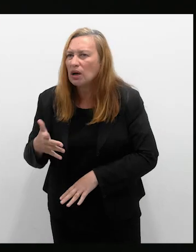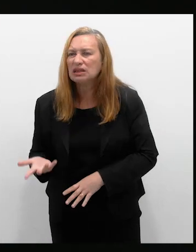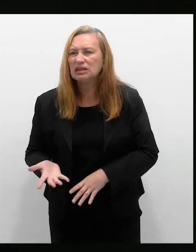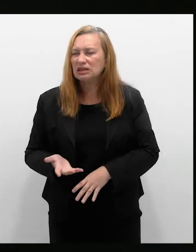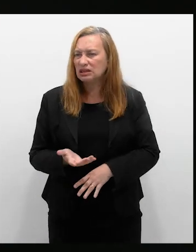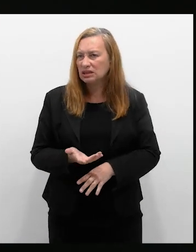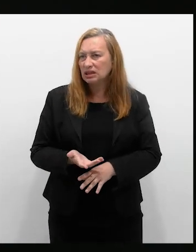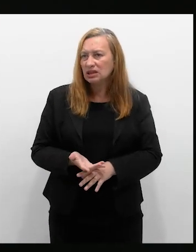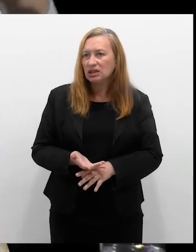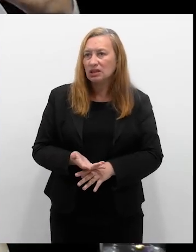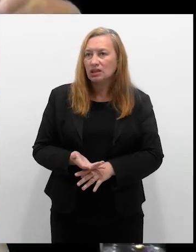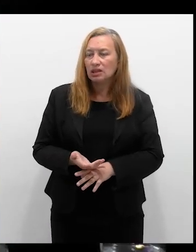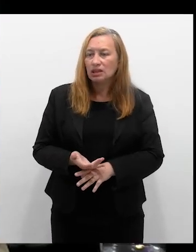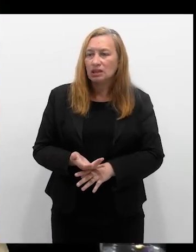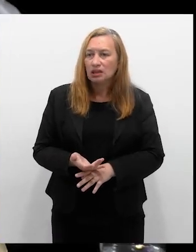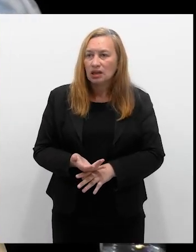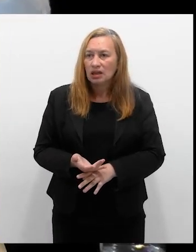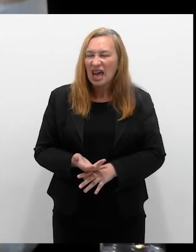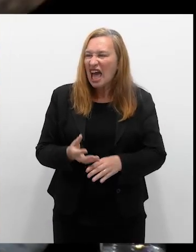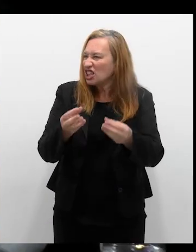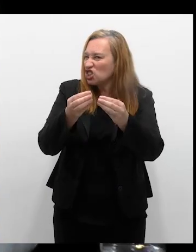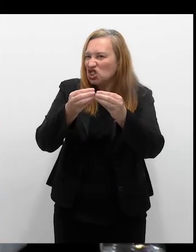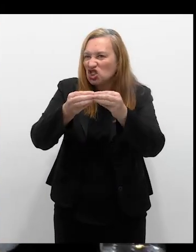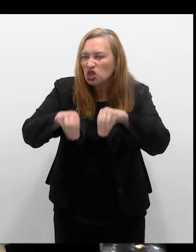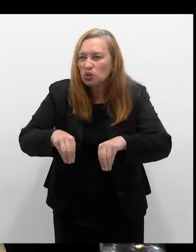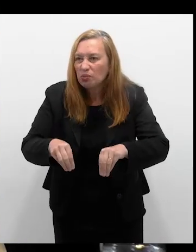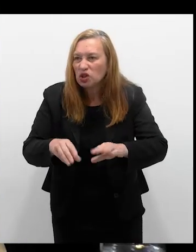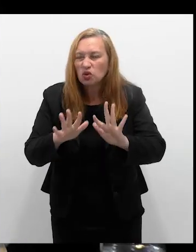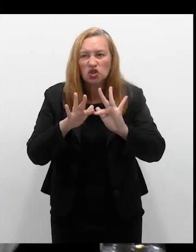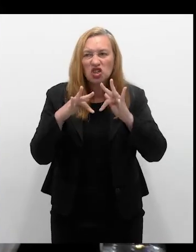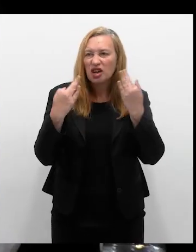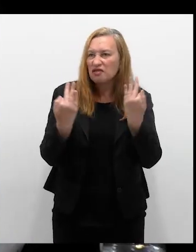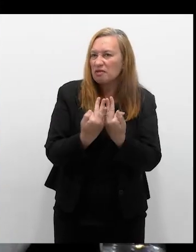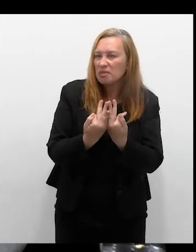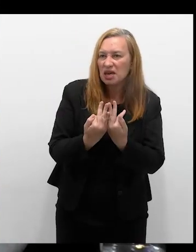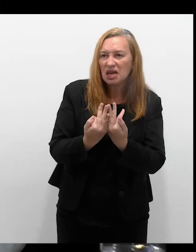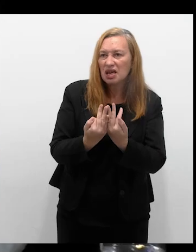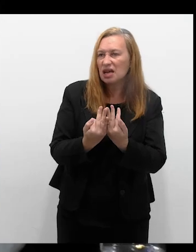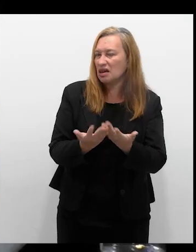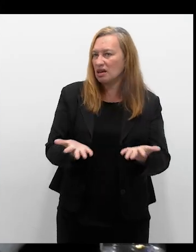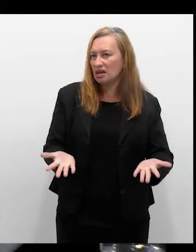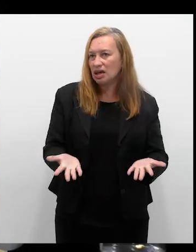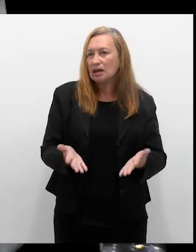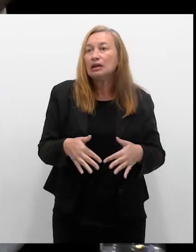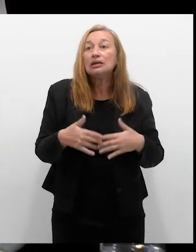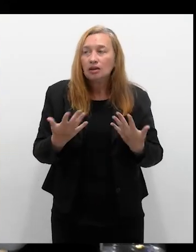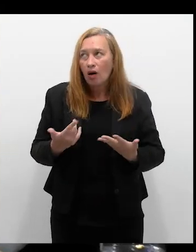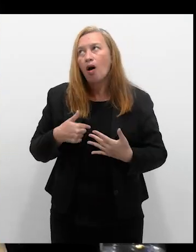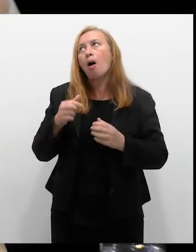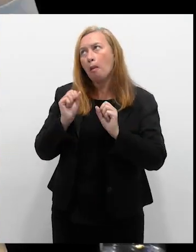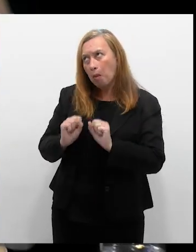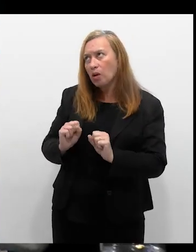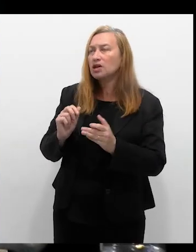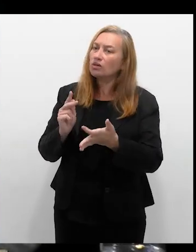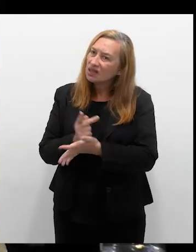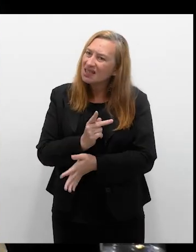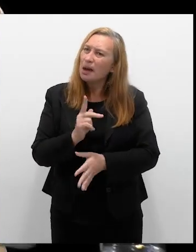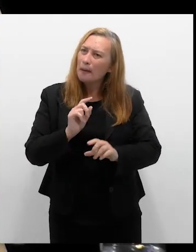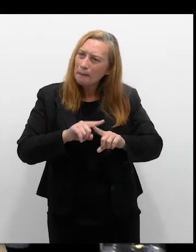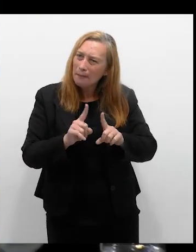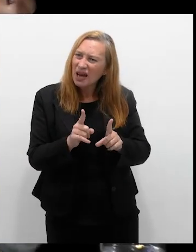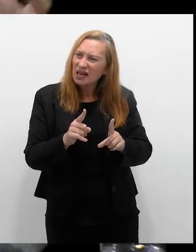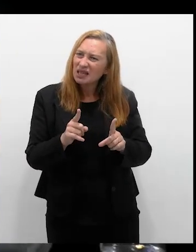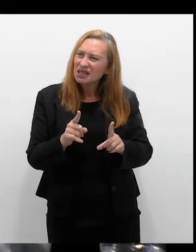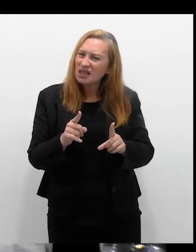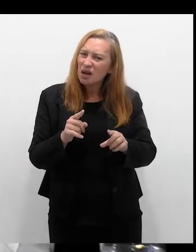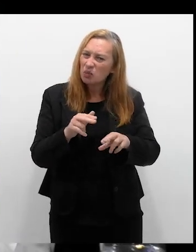nessas letras medonhas, que ela é uma destruidora de lares, uma devastadora de corações e... Olha, até pode ser, mas será